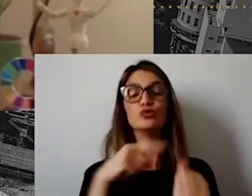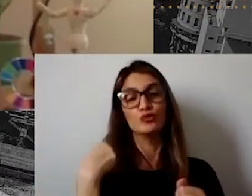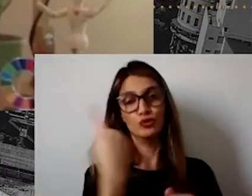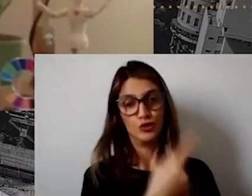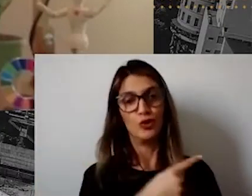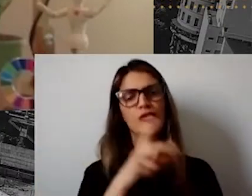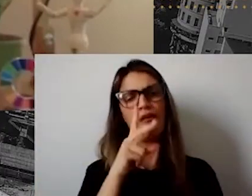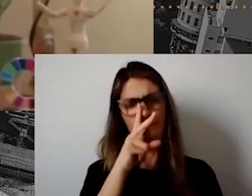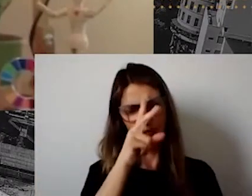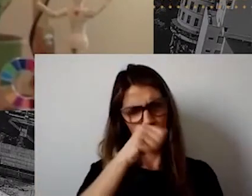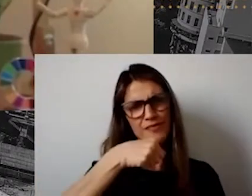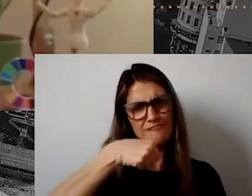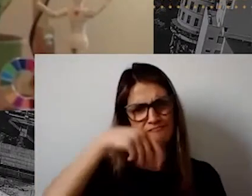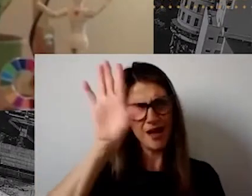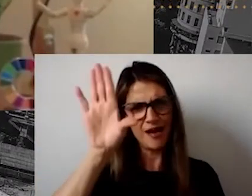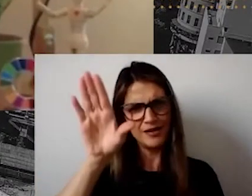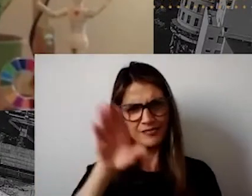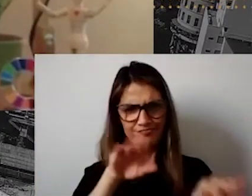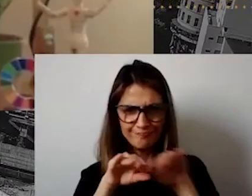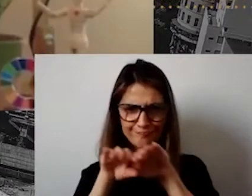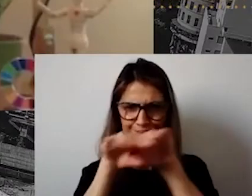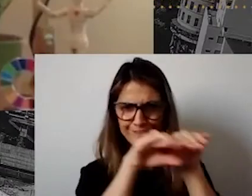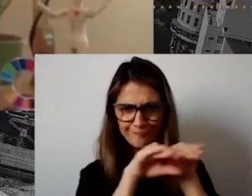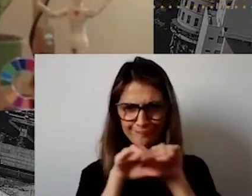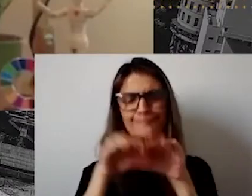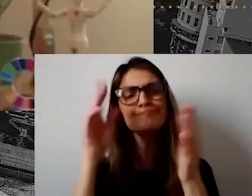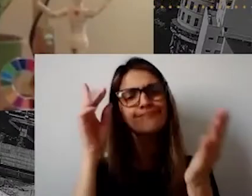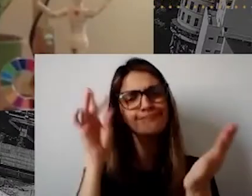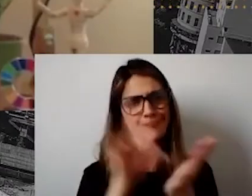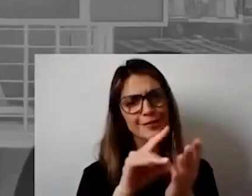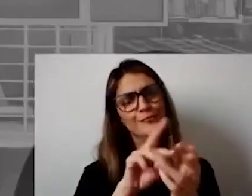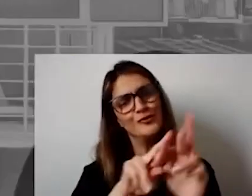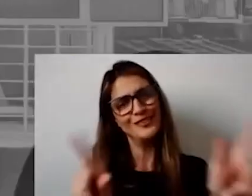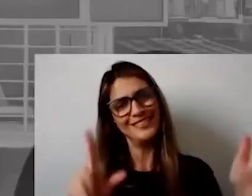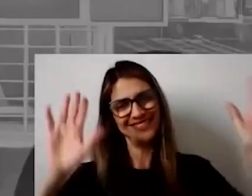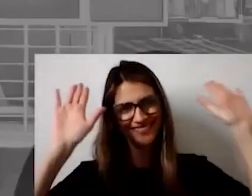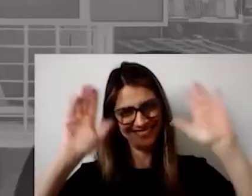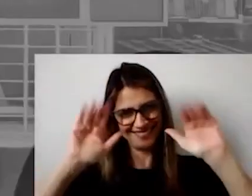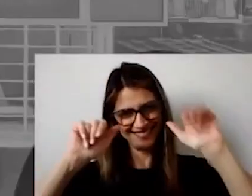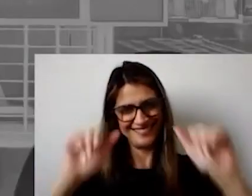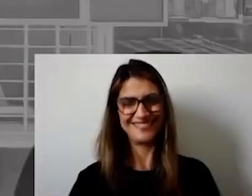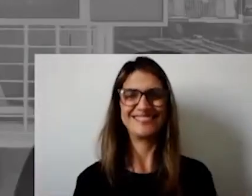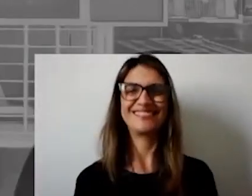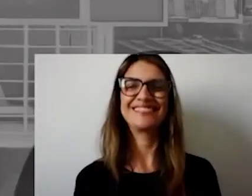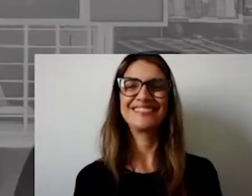e somos iguais, ainda que diferentes. Tchau!